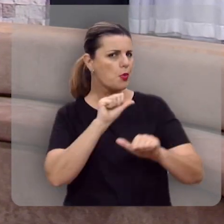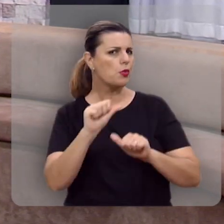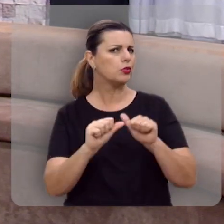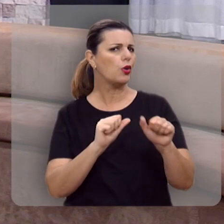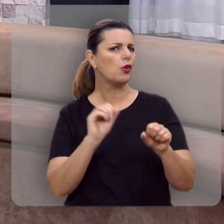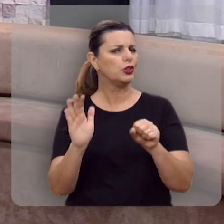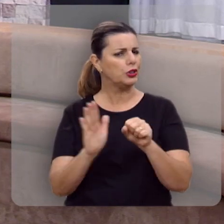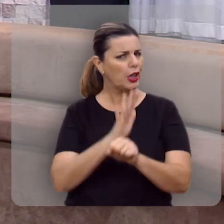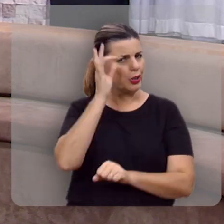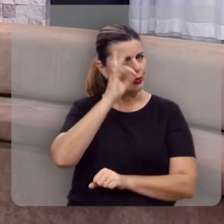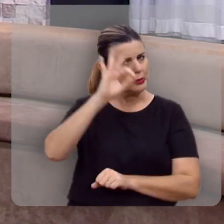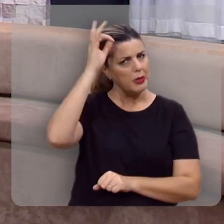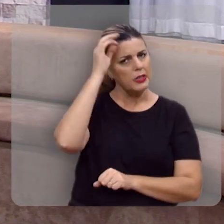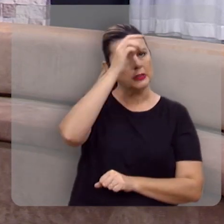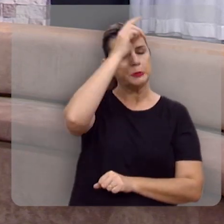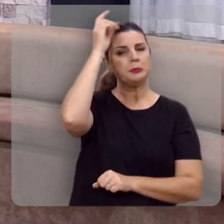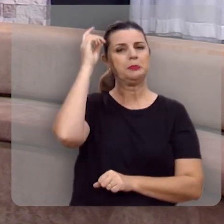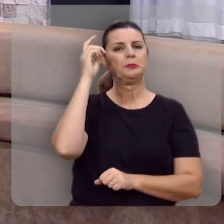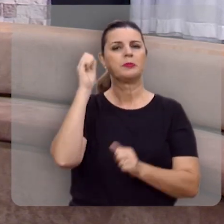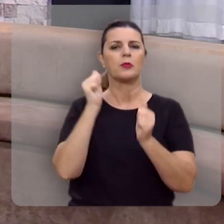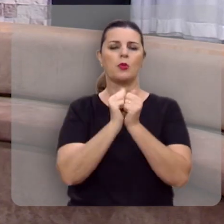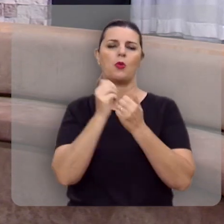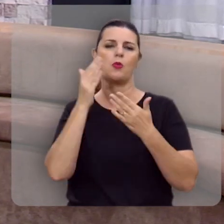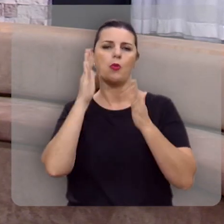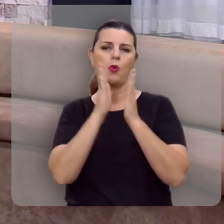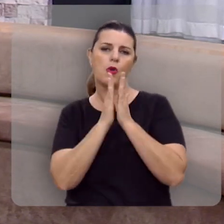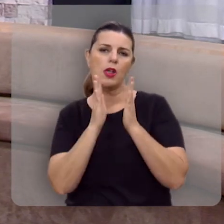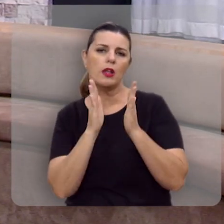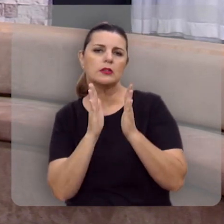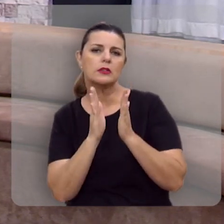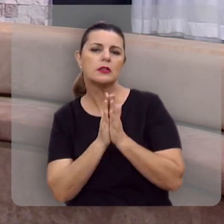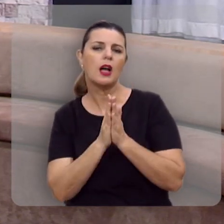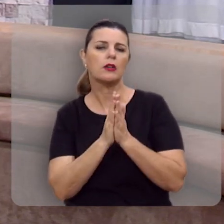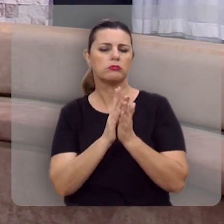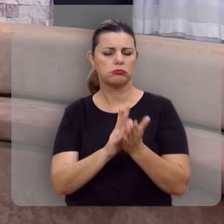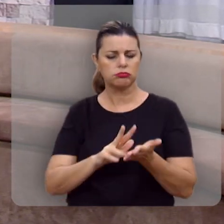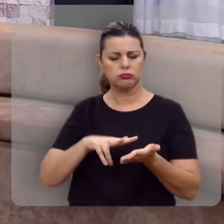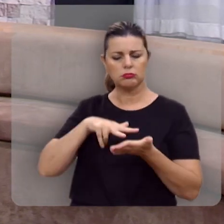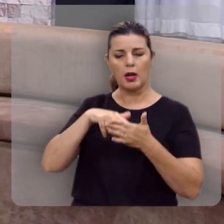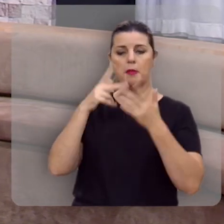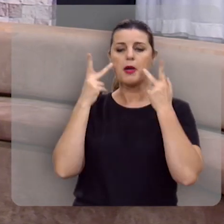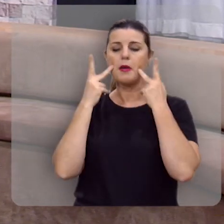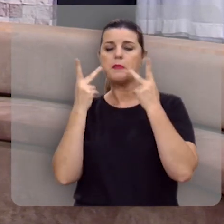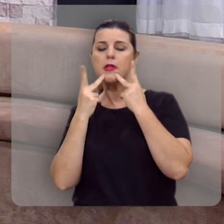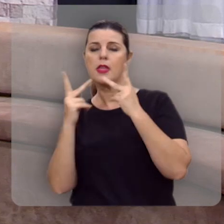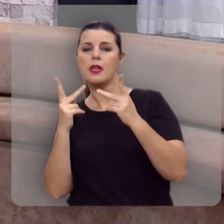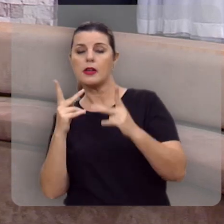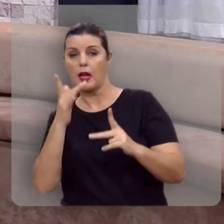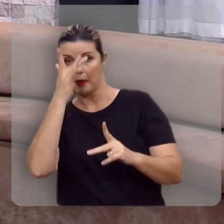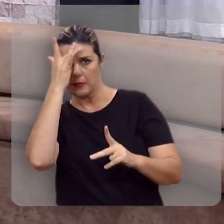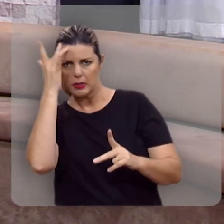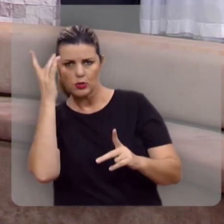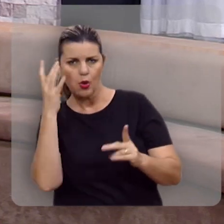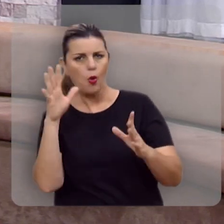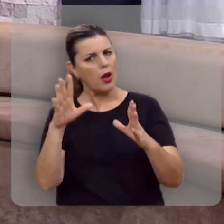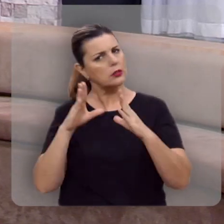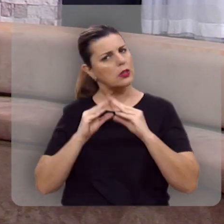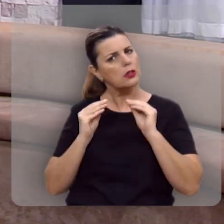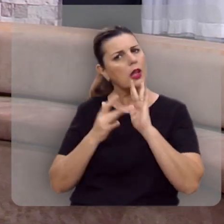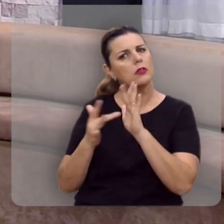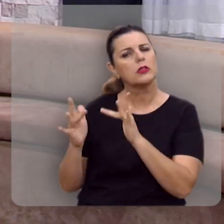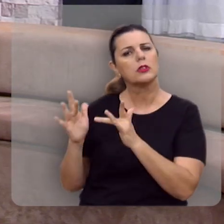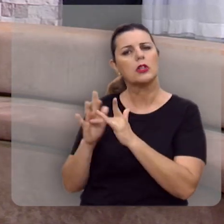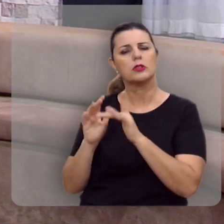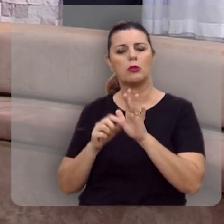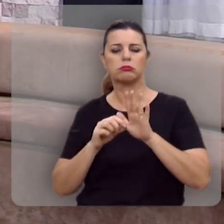homem cheio do Espírito Santo, um homem de oração, um homem que se levantava para pregar e os corações se derretiam, um